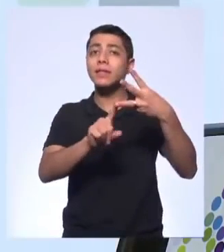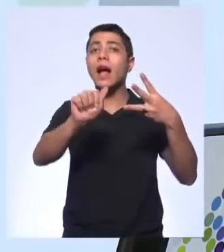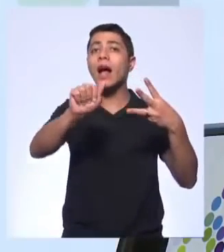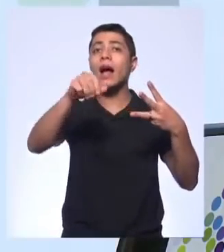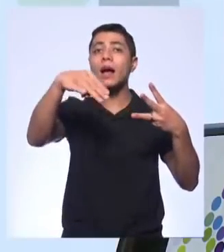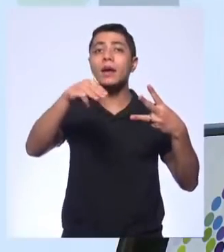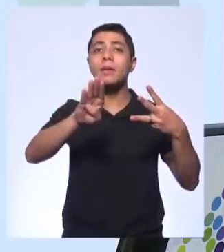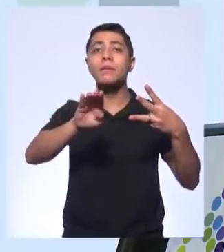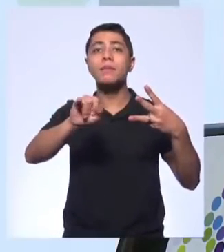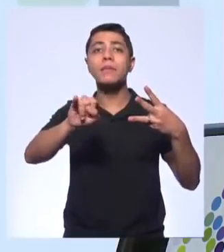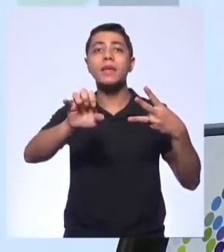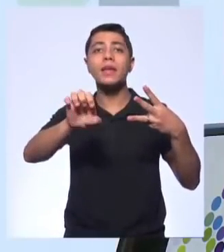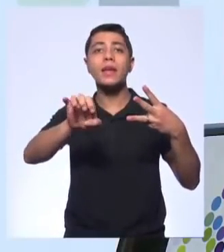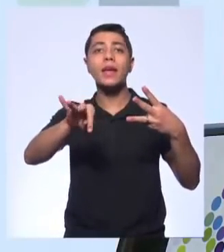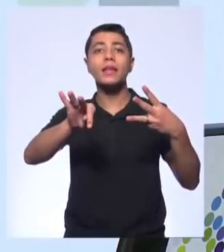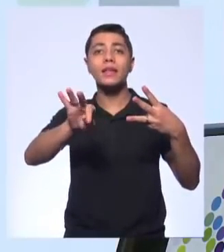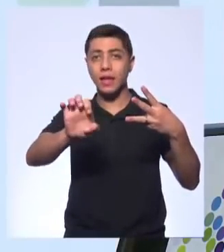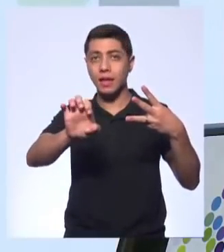transmitir, tá?